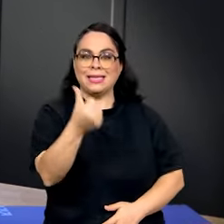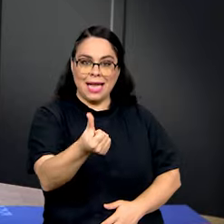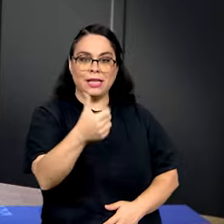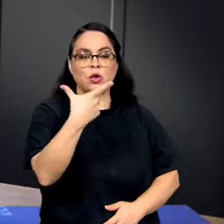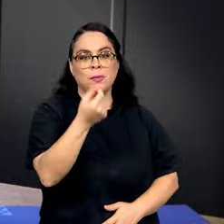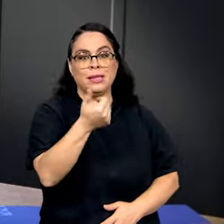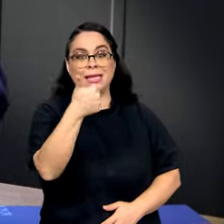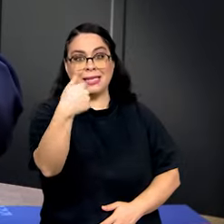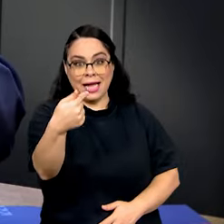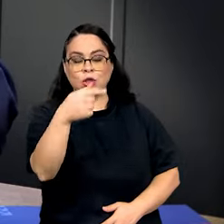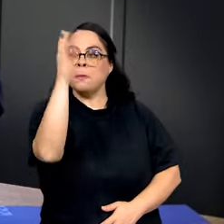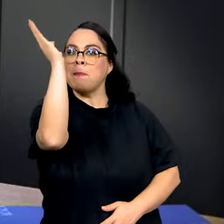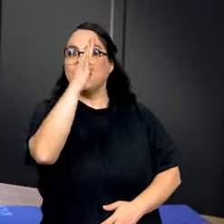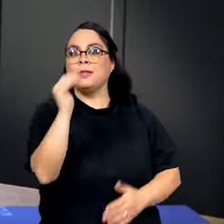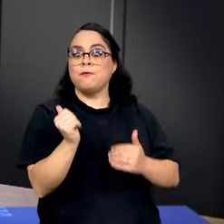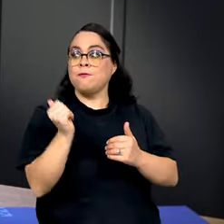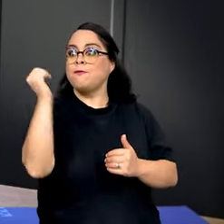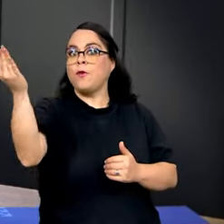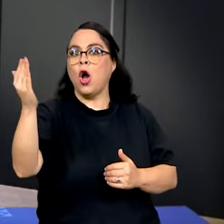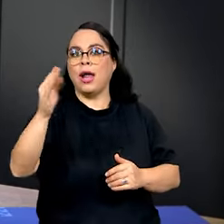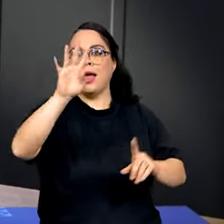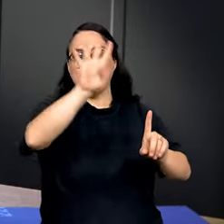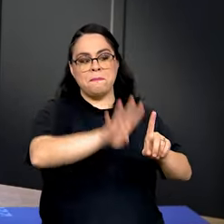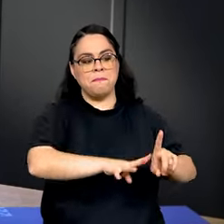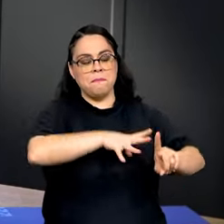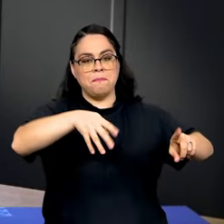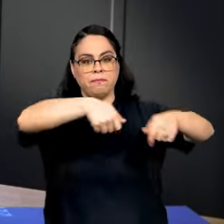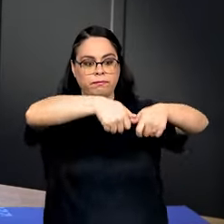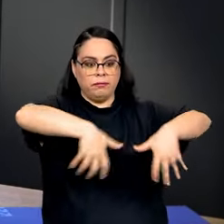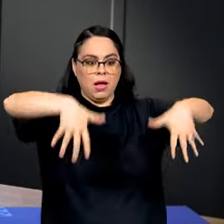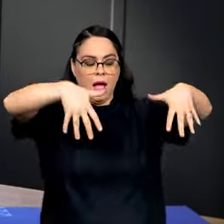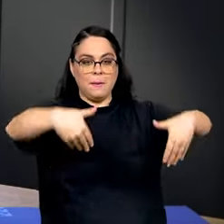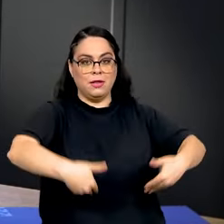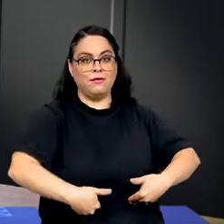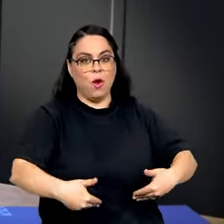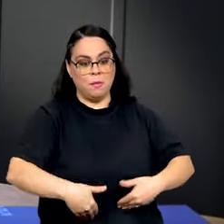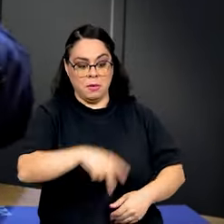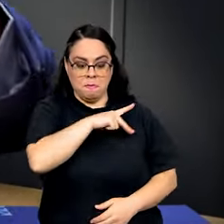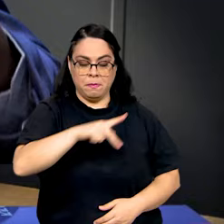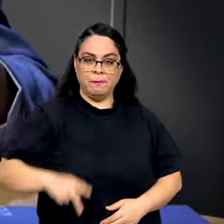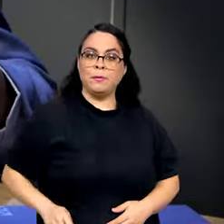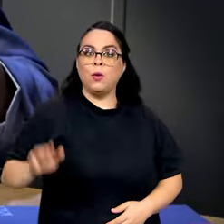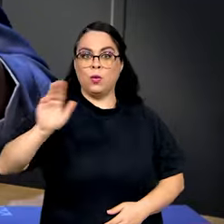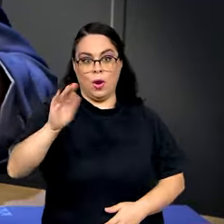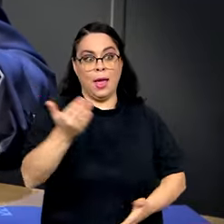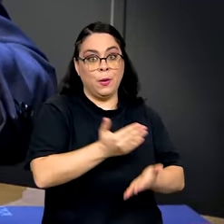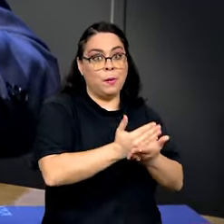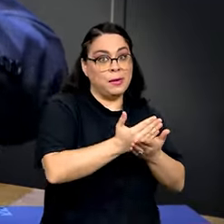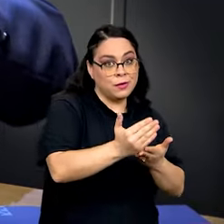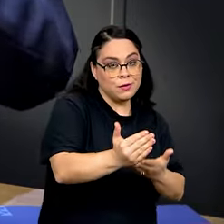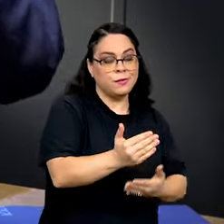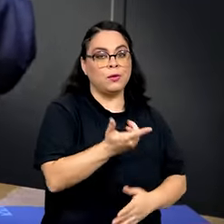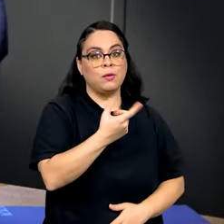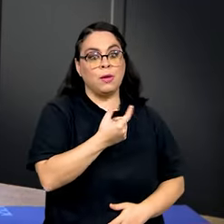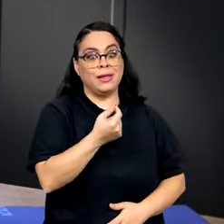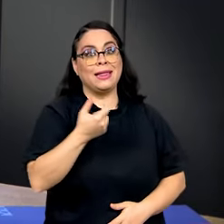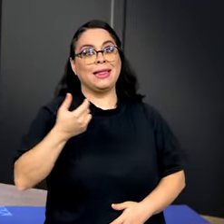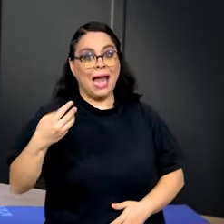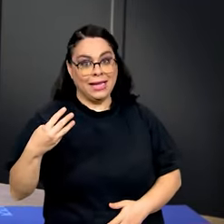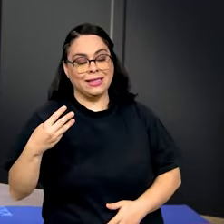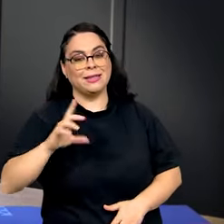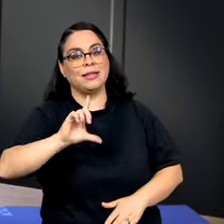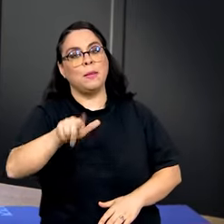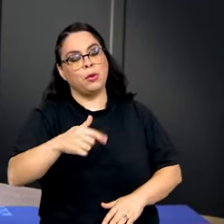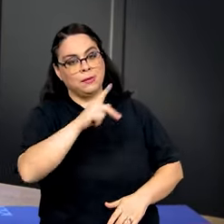17 com o Brasil fora do mapa da fome o presidente Lula tinha começado em 2003 a